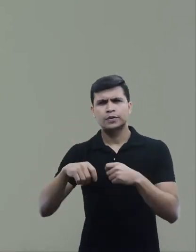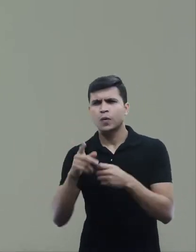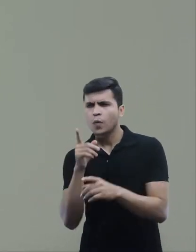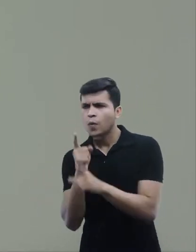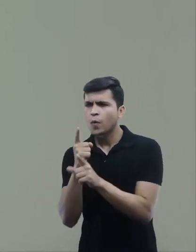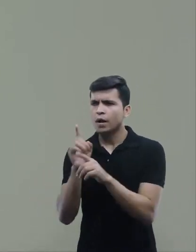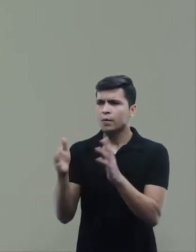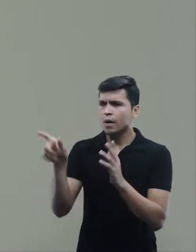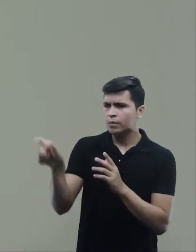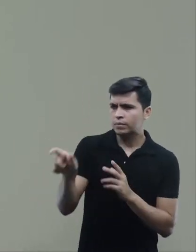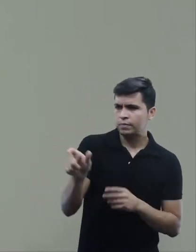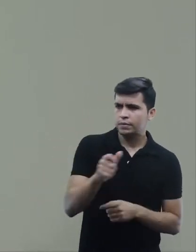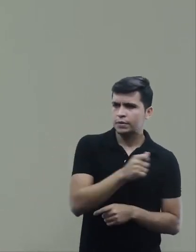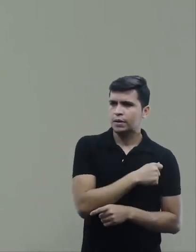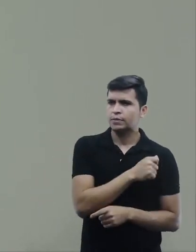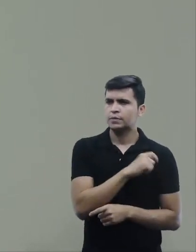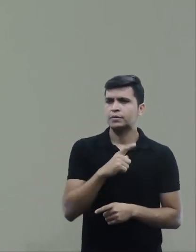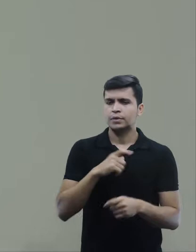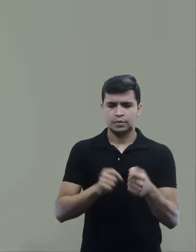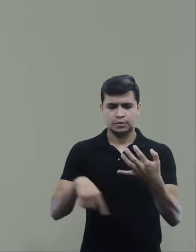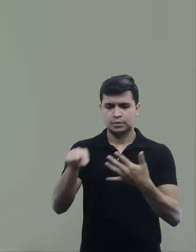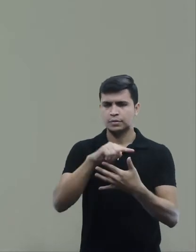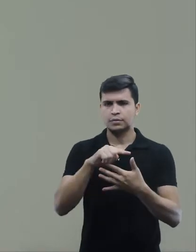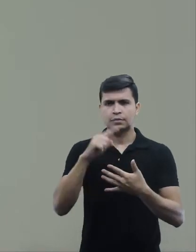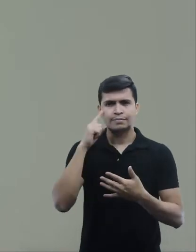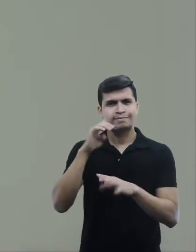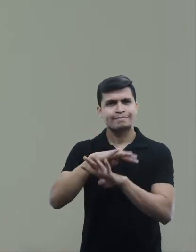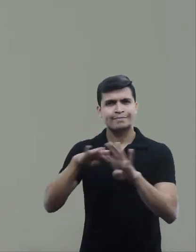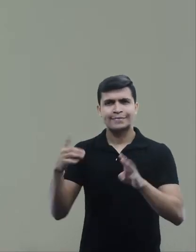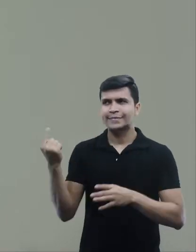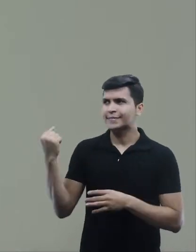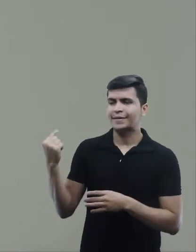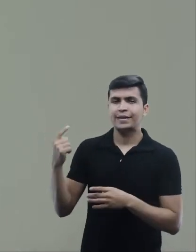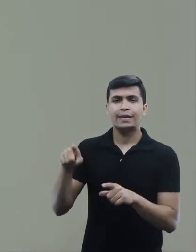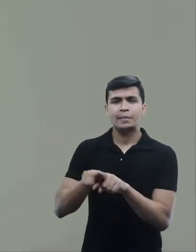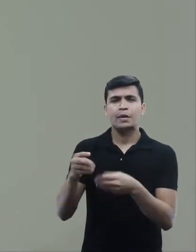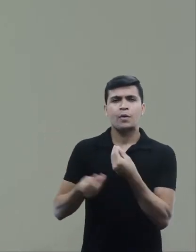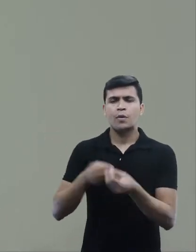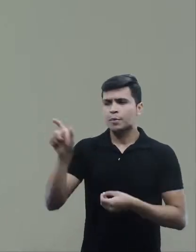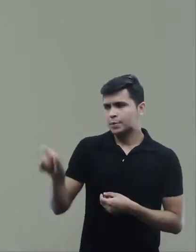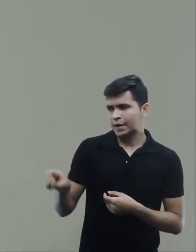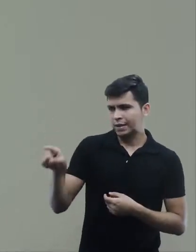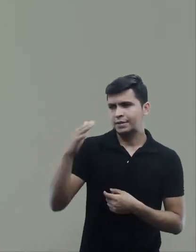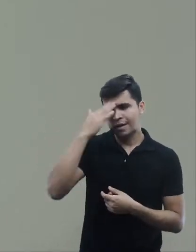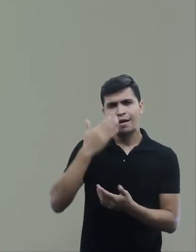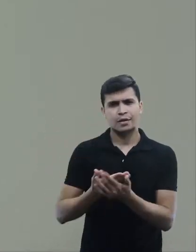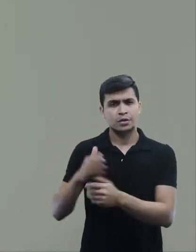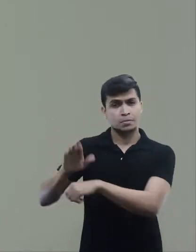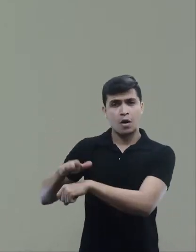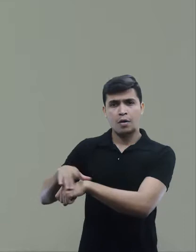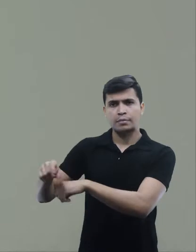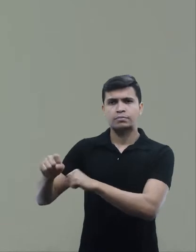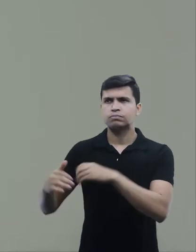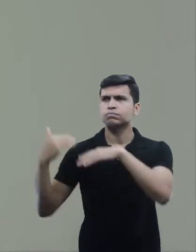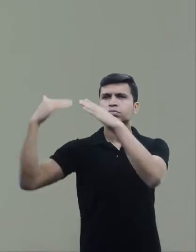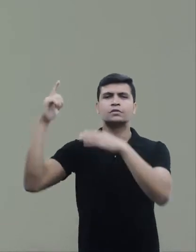os estudantes desempenham cada competência socioemocional demonstrada nesse diagrama, bem como quão bem eles acreditam